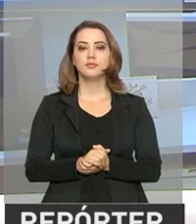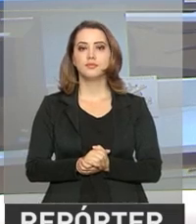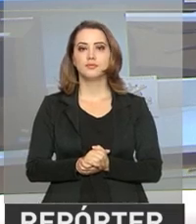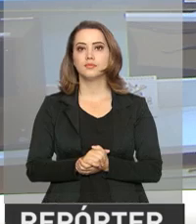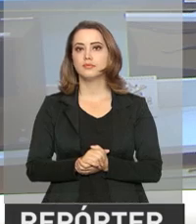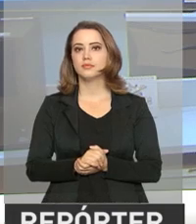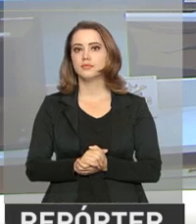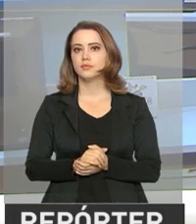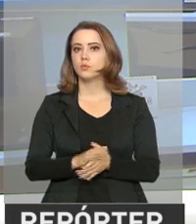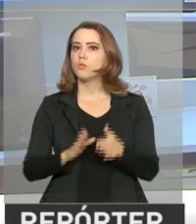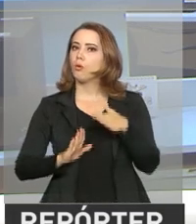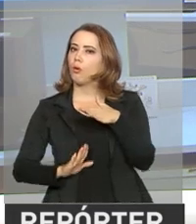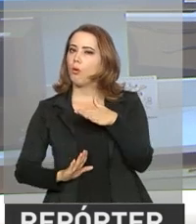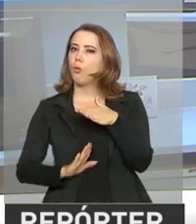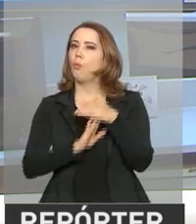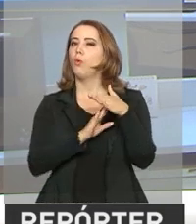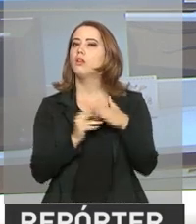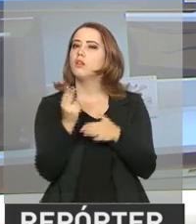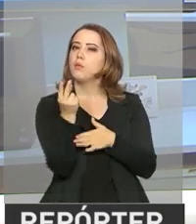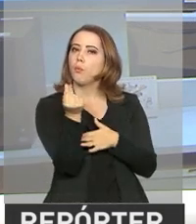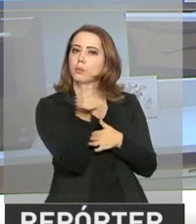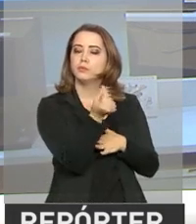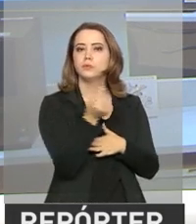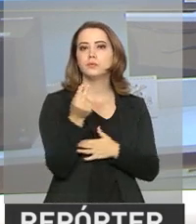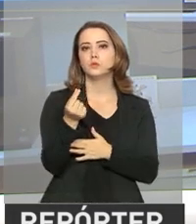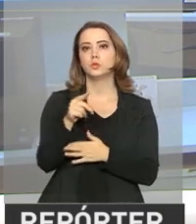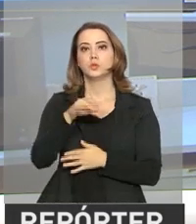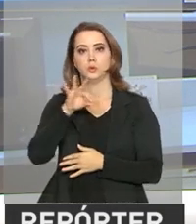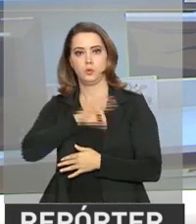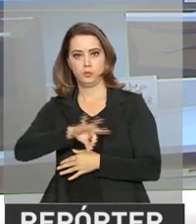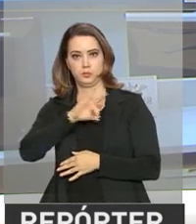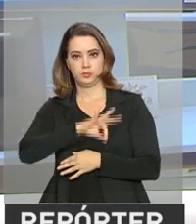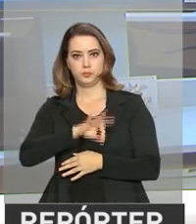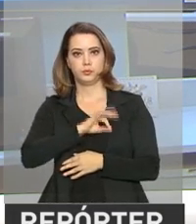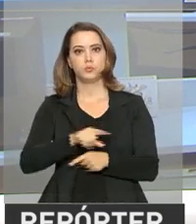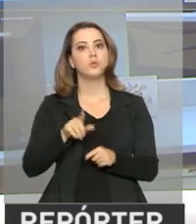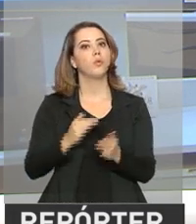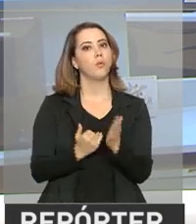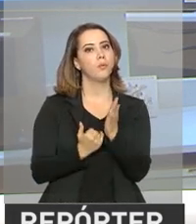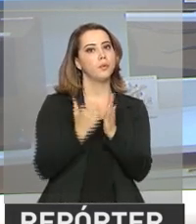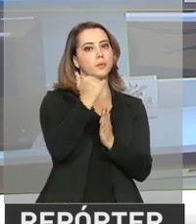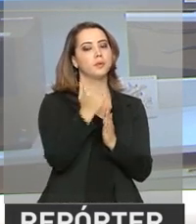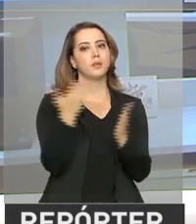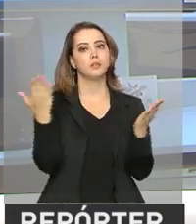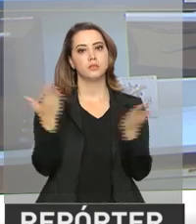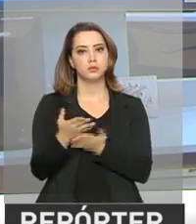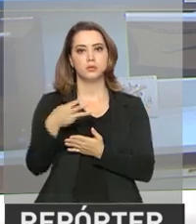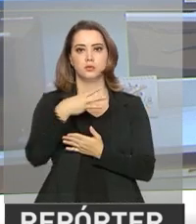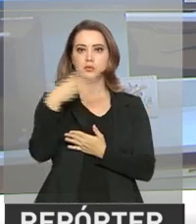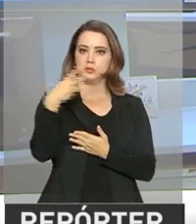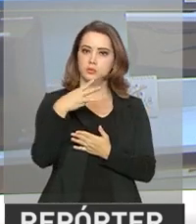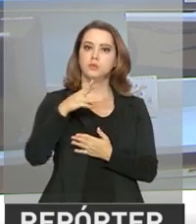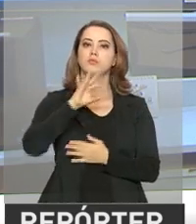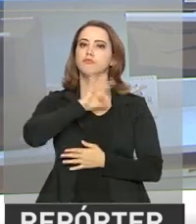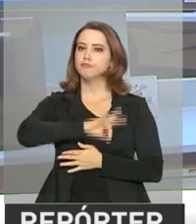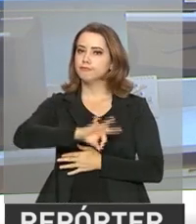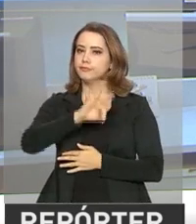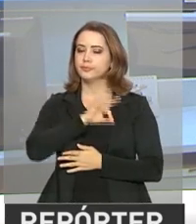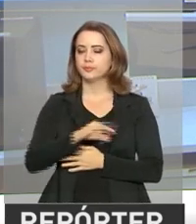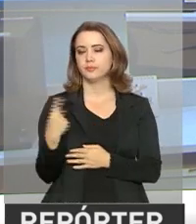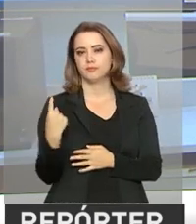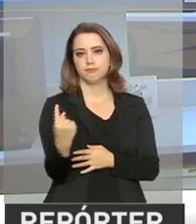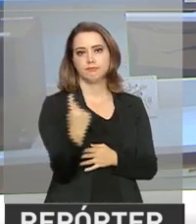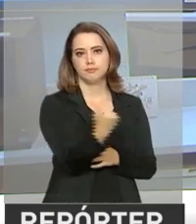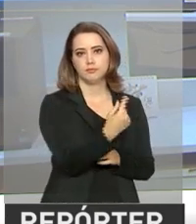o limite de renda mensal para concorrer a uma vaga do fiés passou de dois salários mínimos e meio para três salários